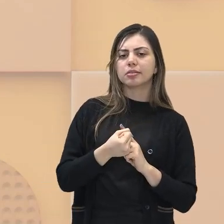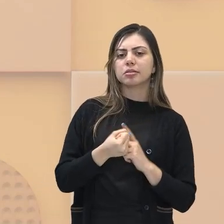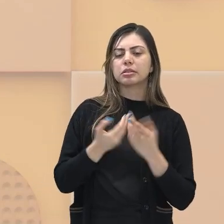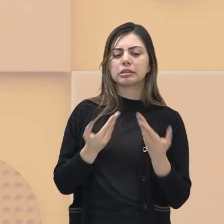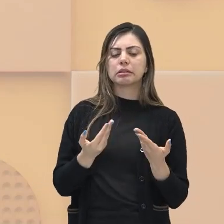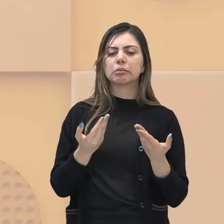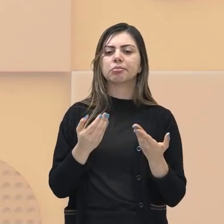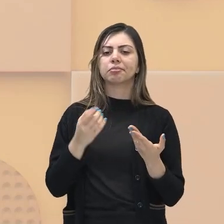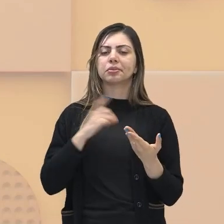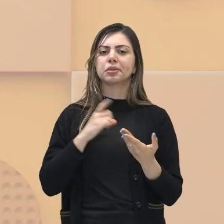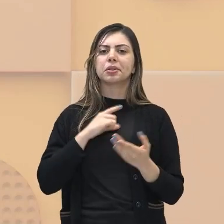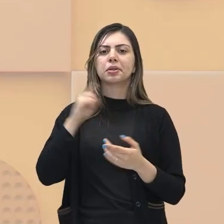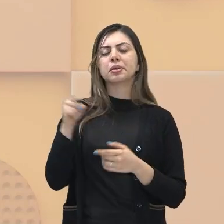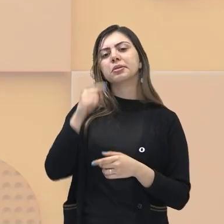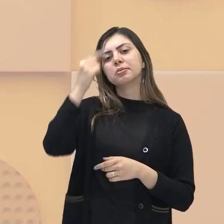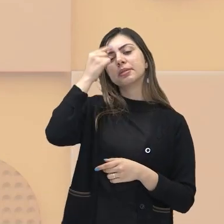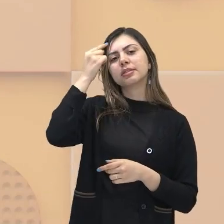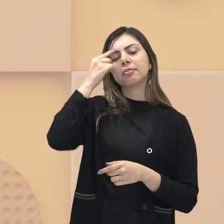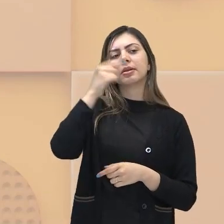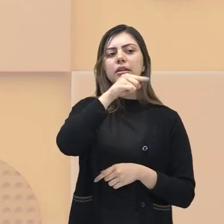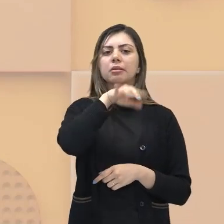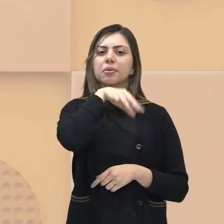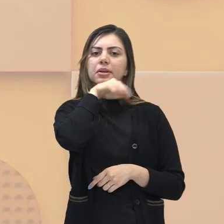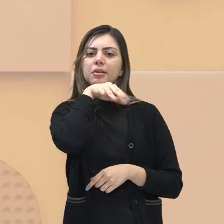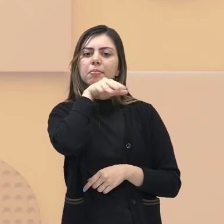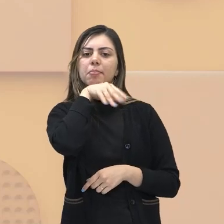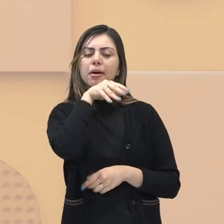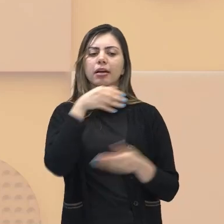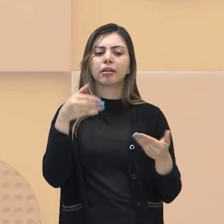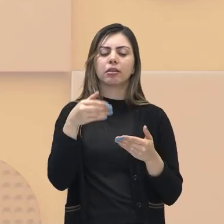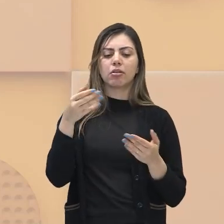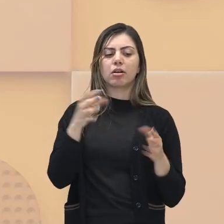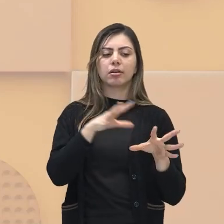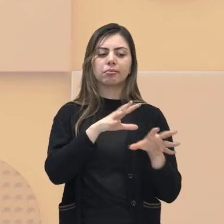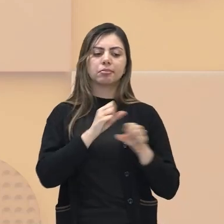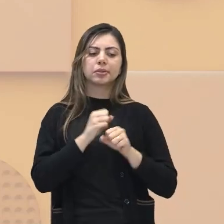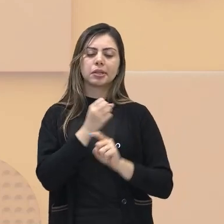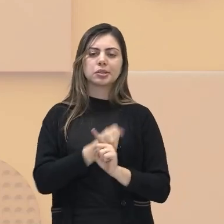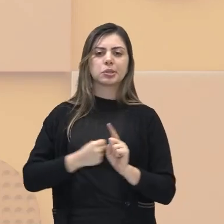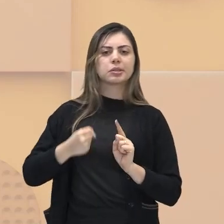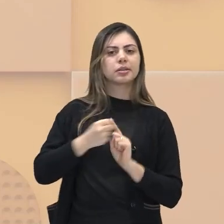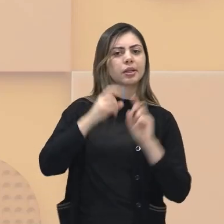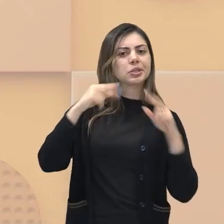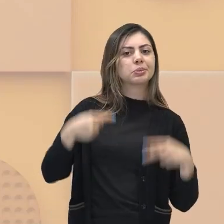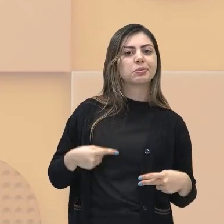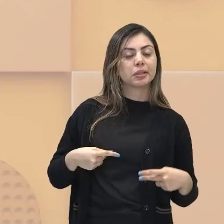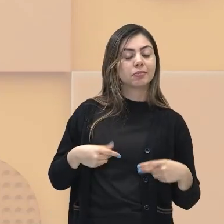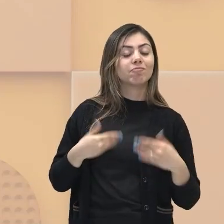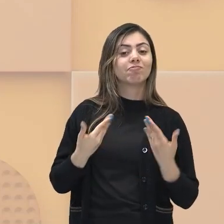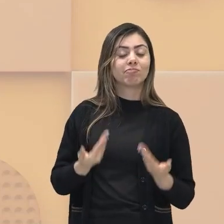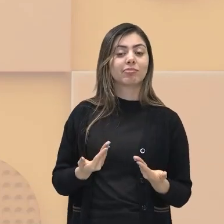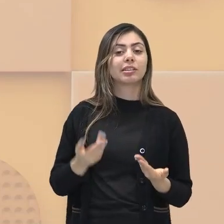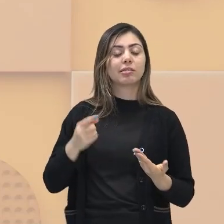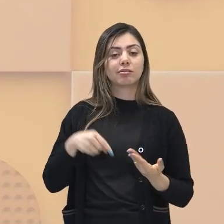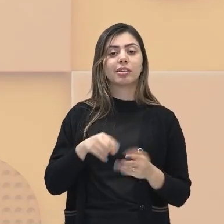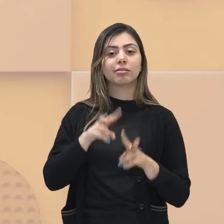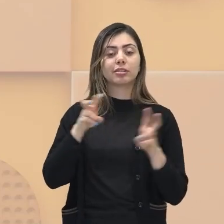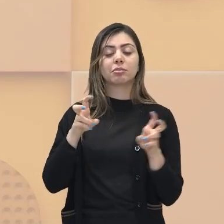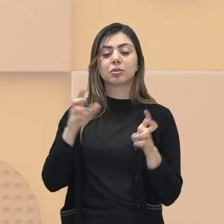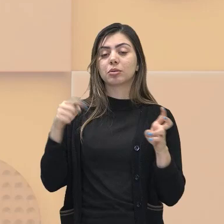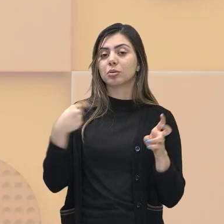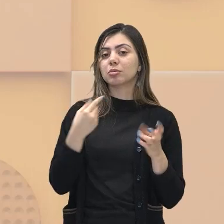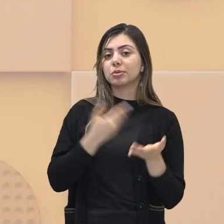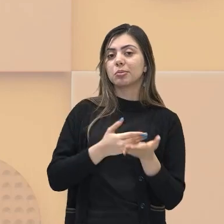sua observação ali para animais irracionais e trazer para a sociedade humana? É uma das primeiras questões que a gente tem que começar